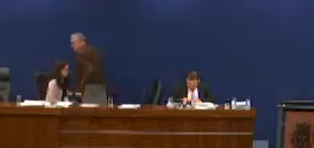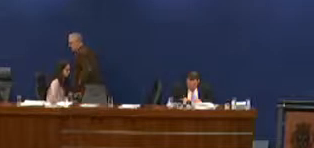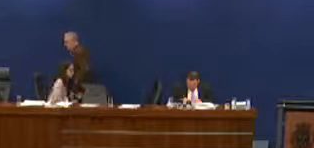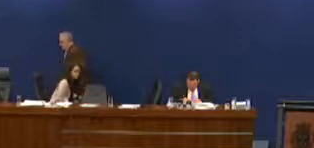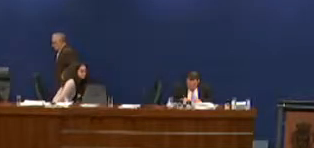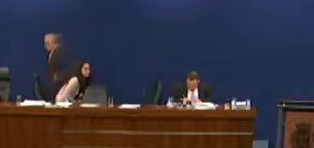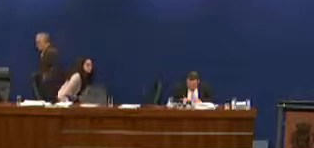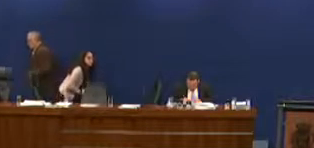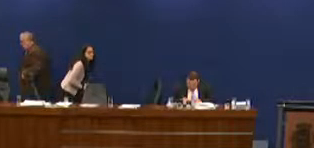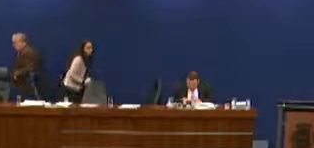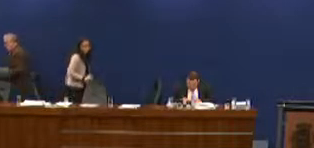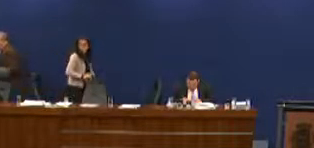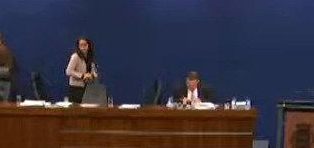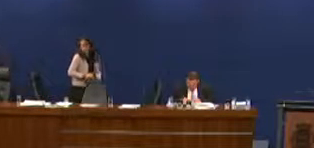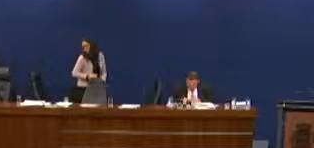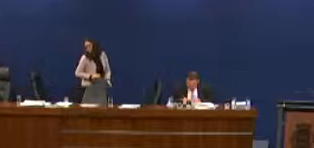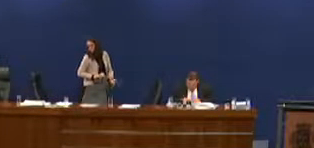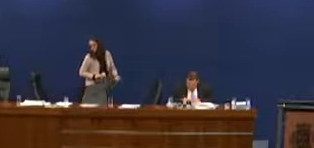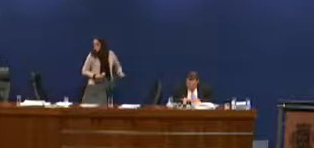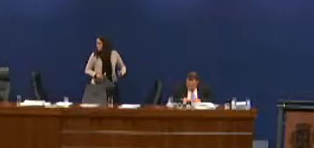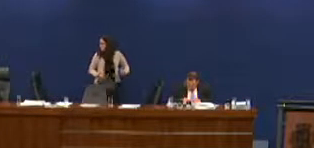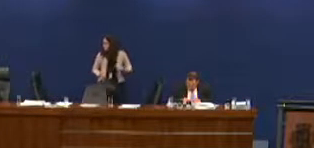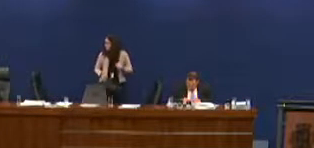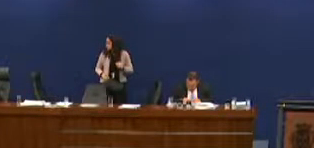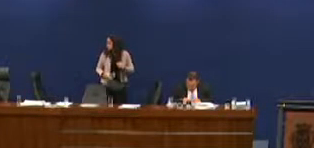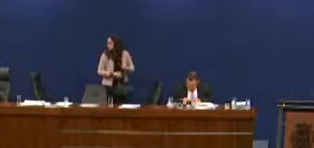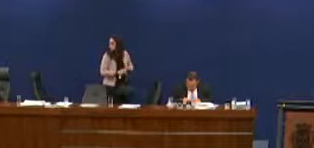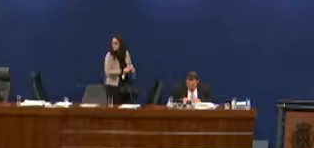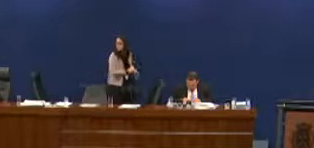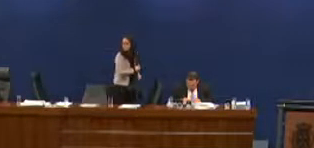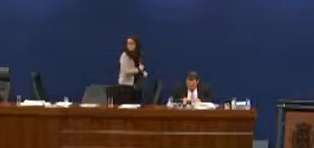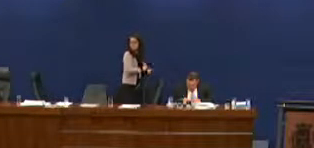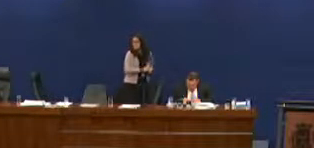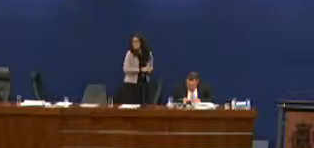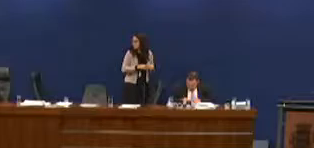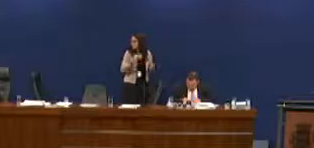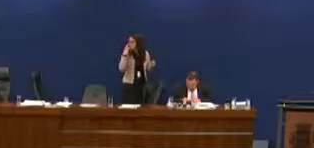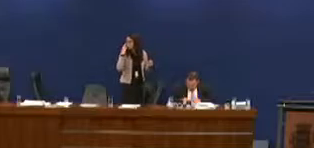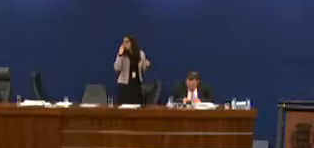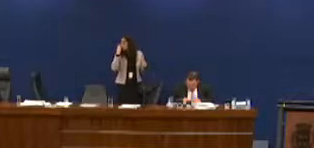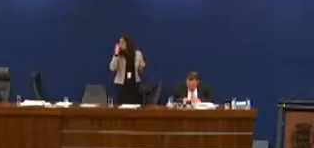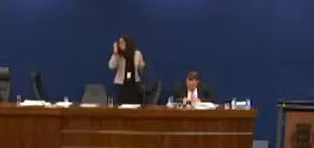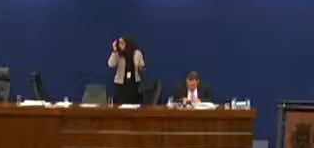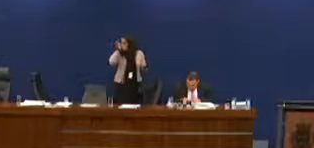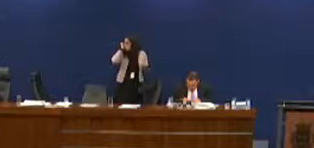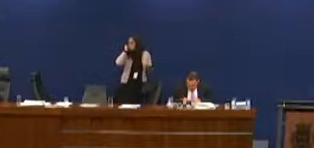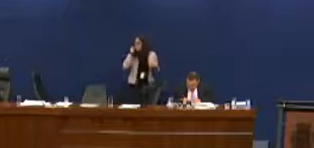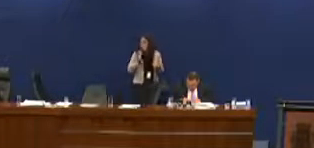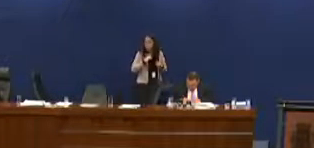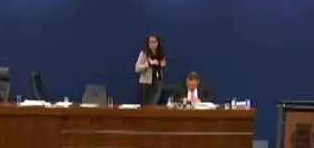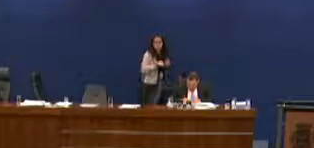da aprovação nós iremos retomar essa discussão. Obrigado, senhor presidente.